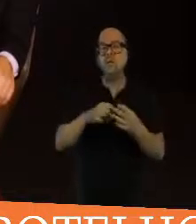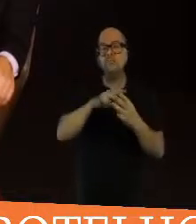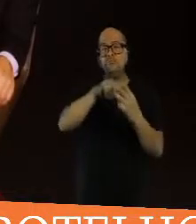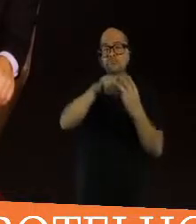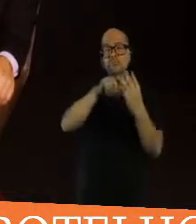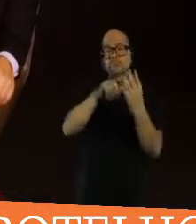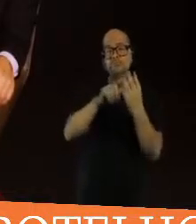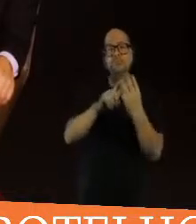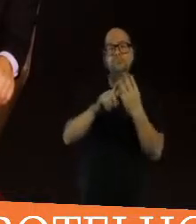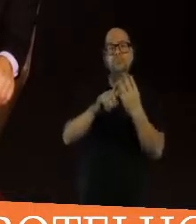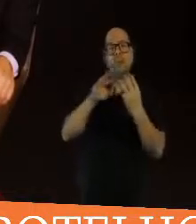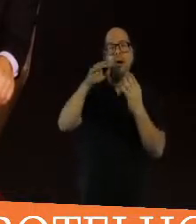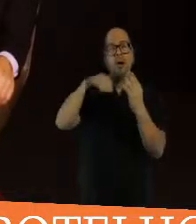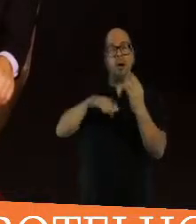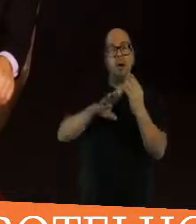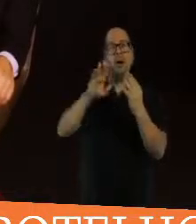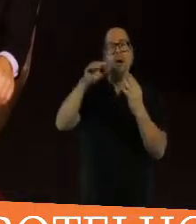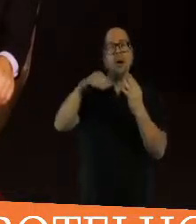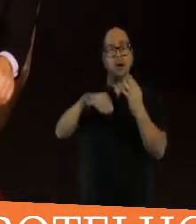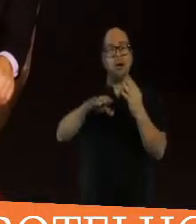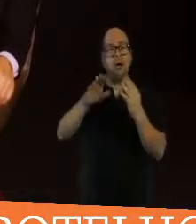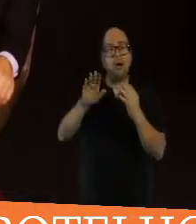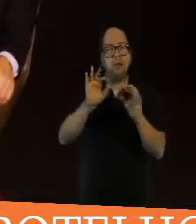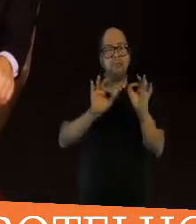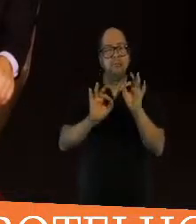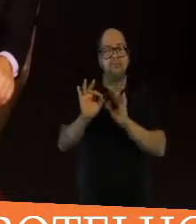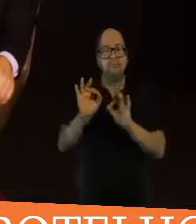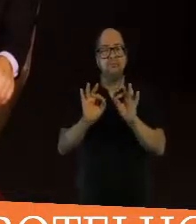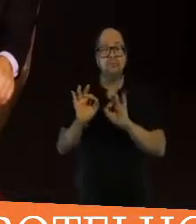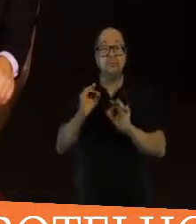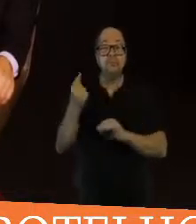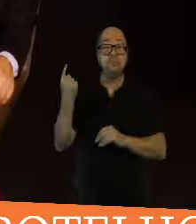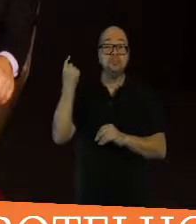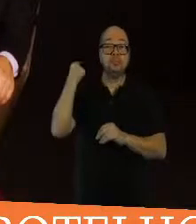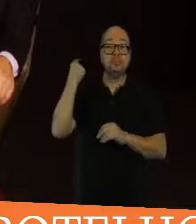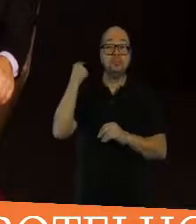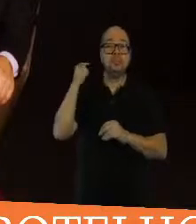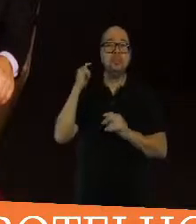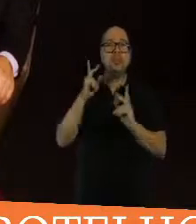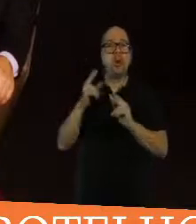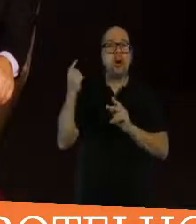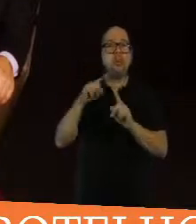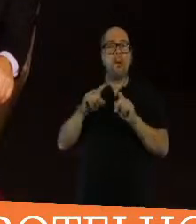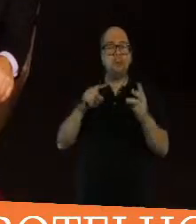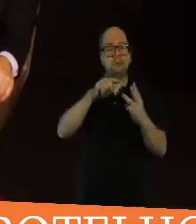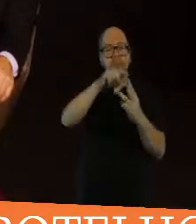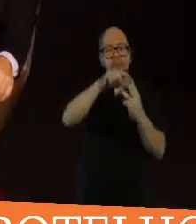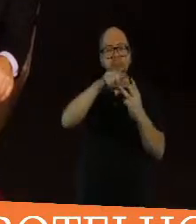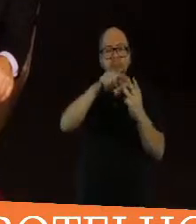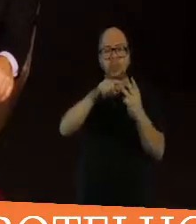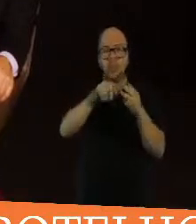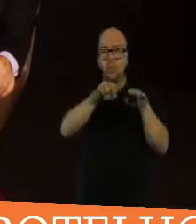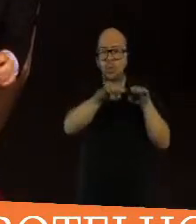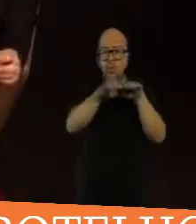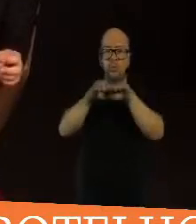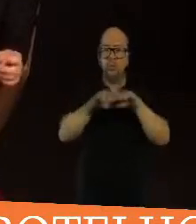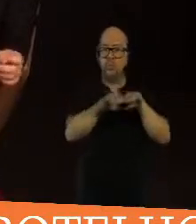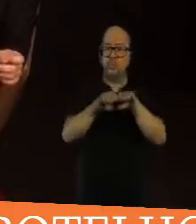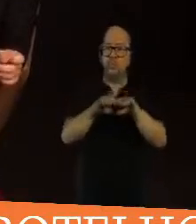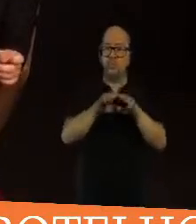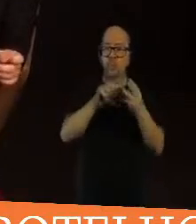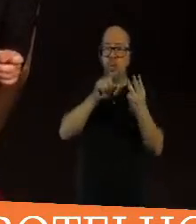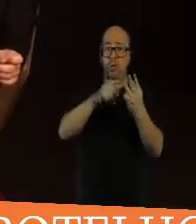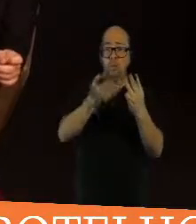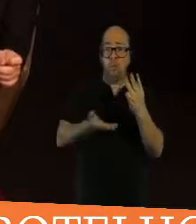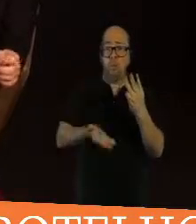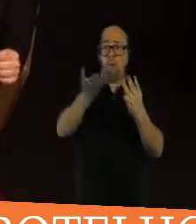daquilo que eu já havia dito, né? O cuidado que a gente tem para que nenhuma voz se sobressaia em relação à outra. Mas